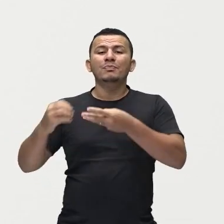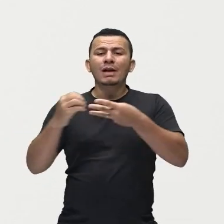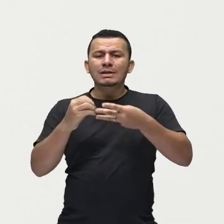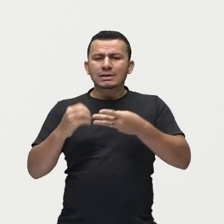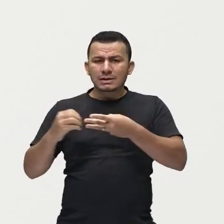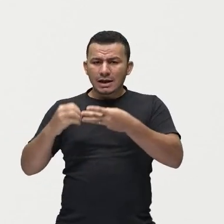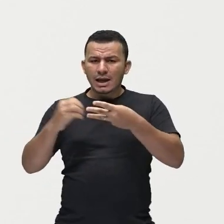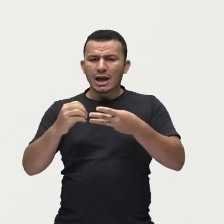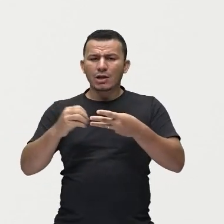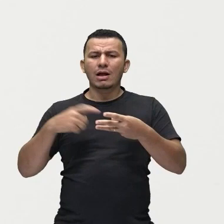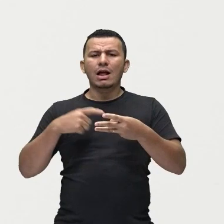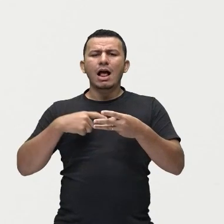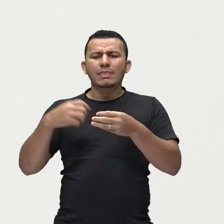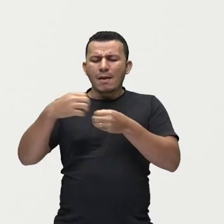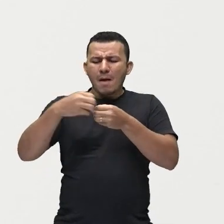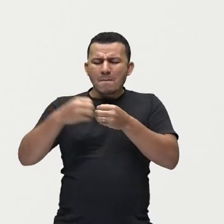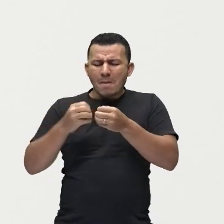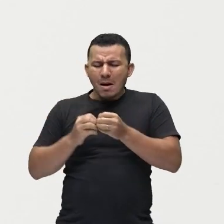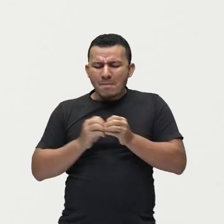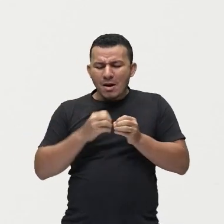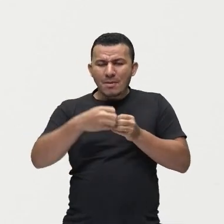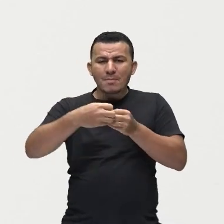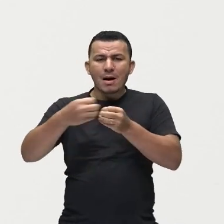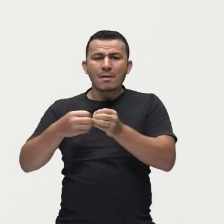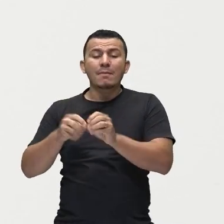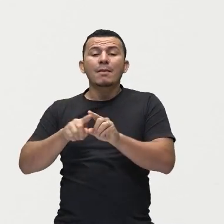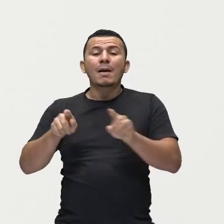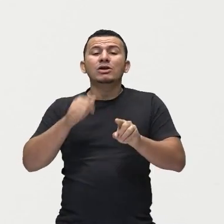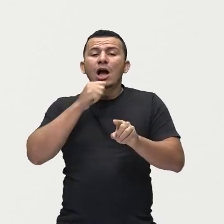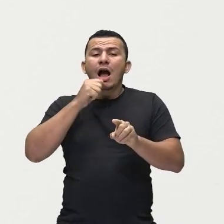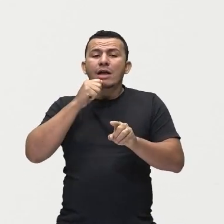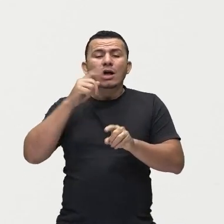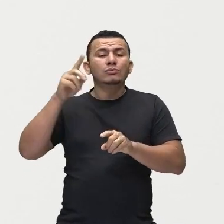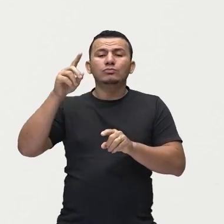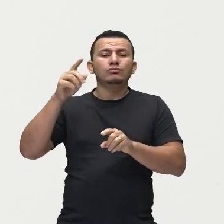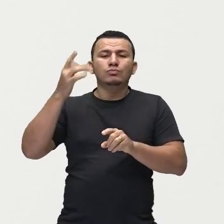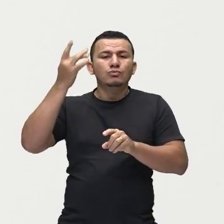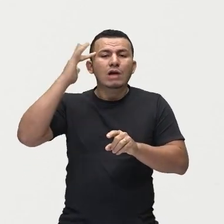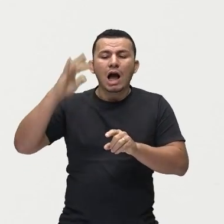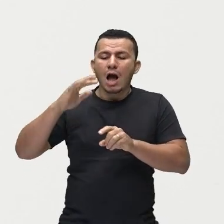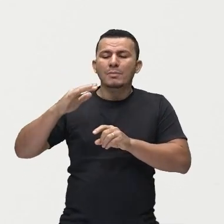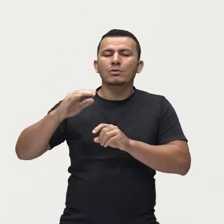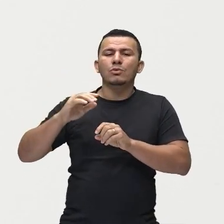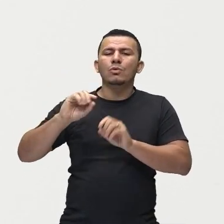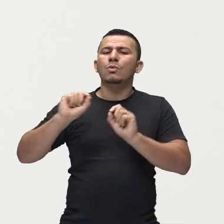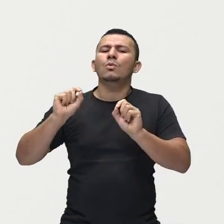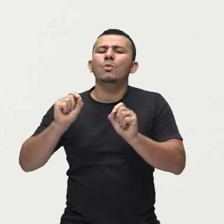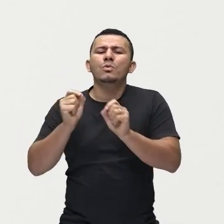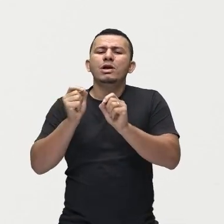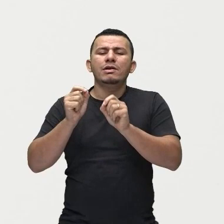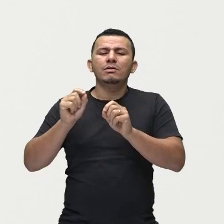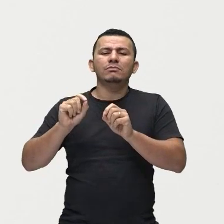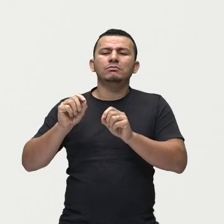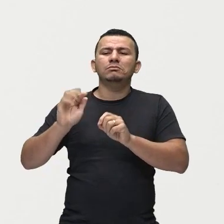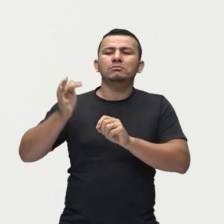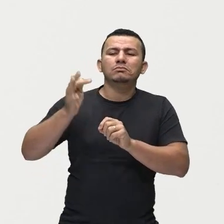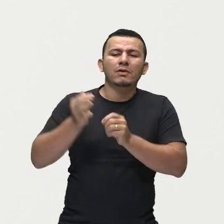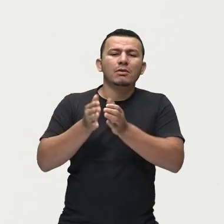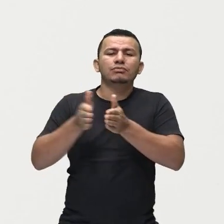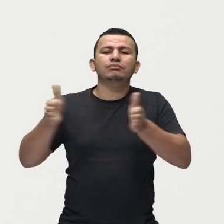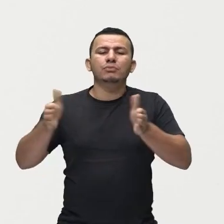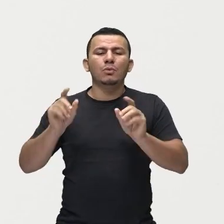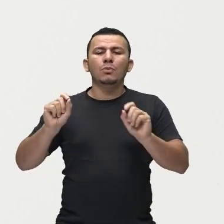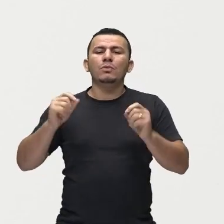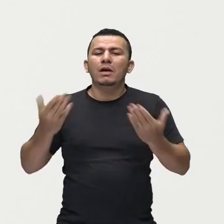ainda indiferenciadas, elas não sabem o que elas vão ser, elas ainda estão em dúvida do que serão, tá?